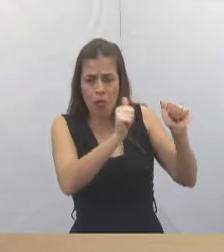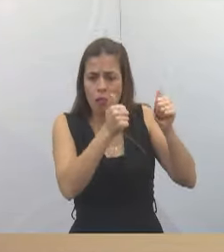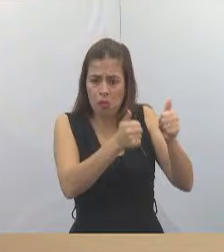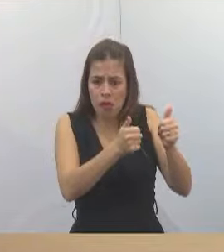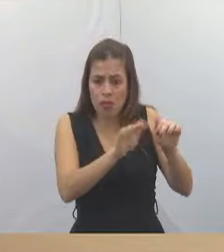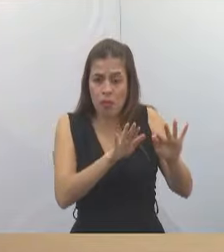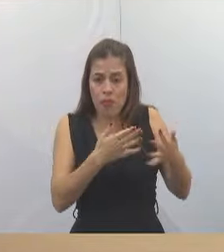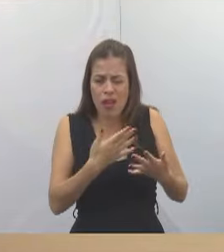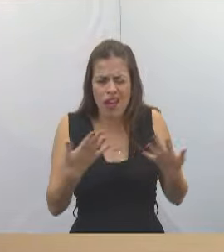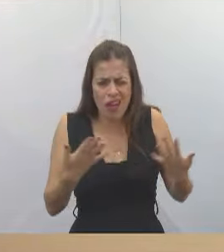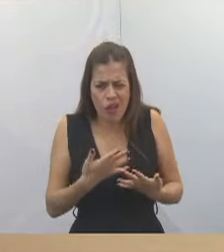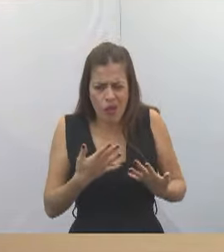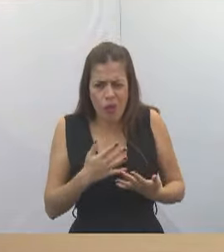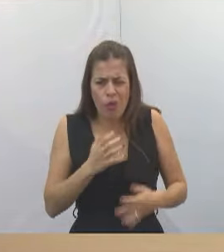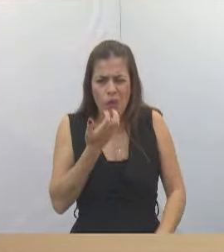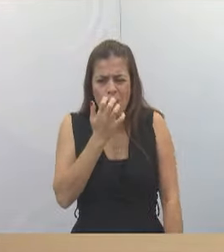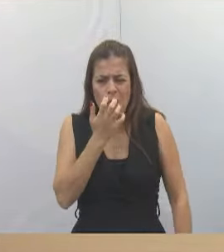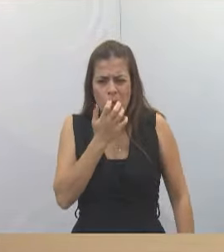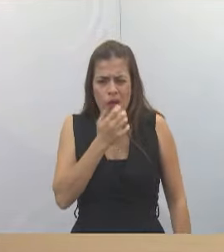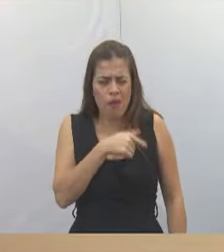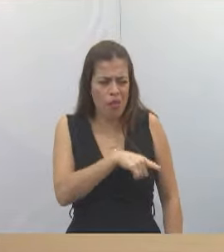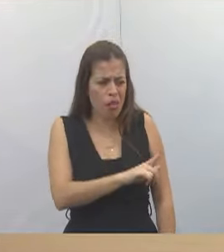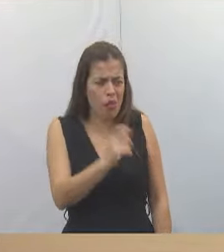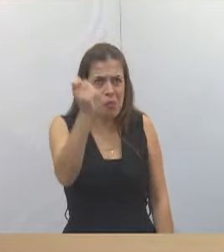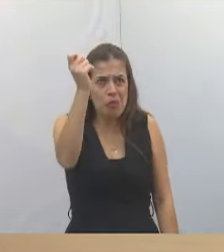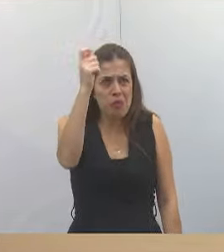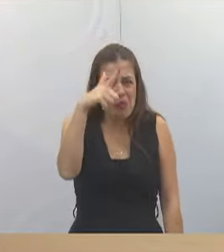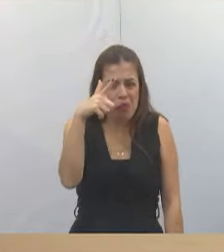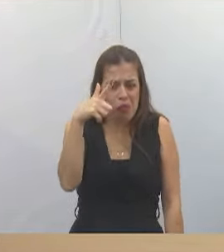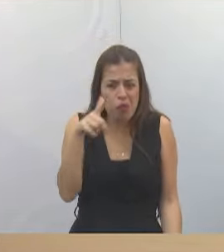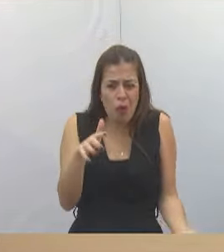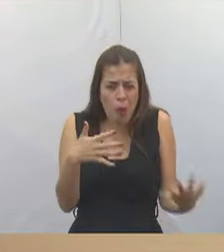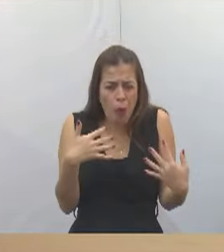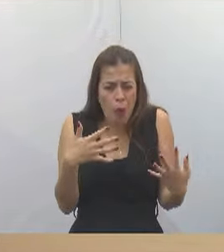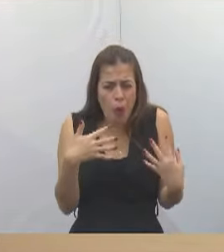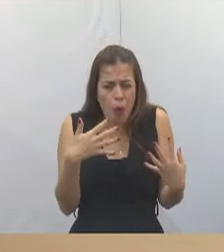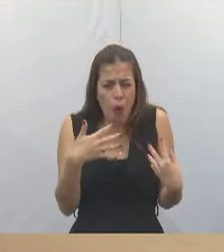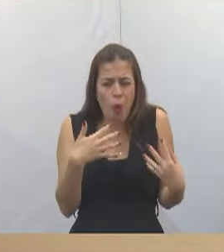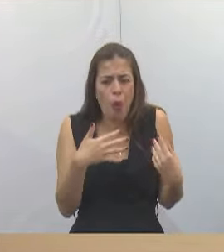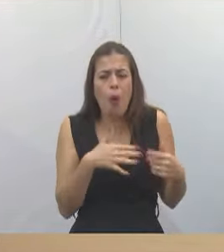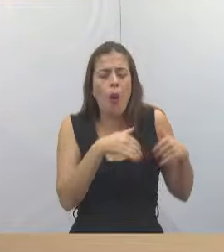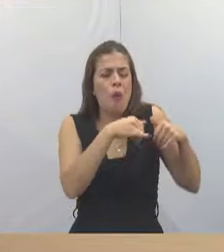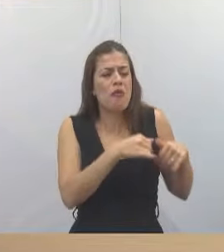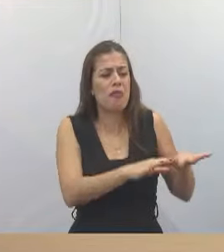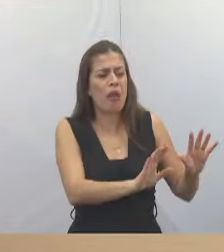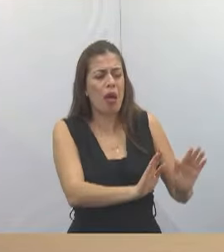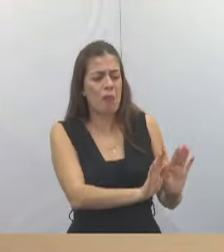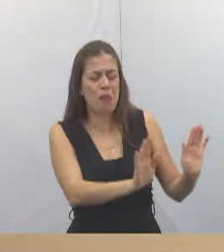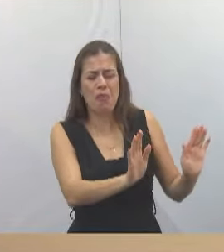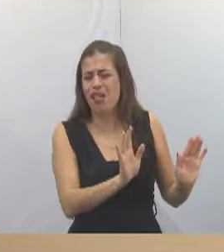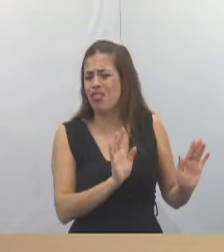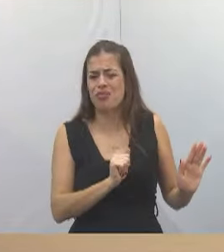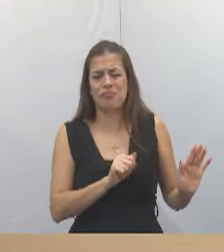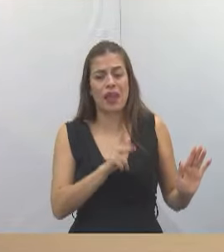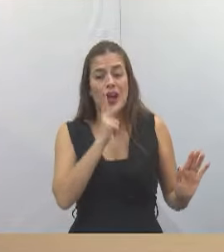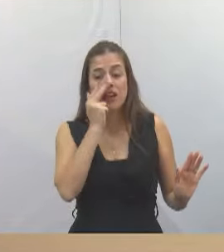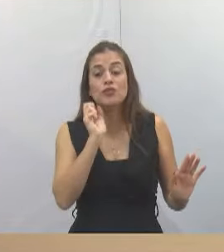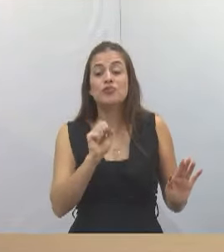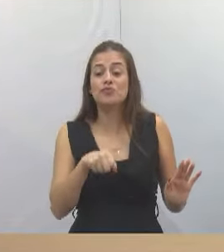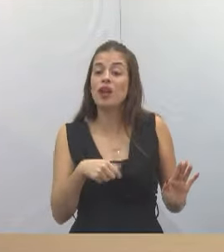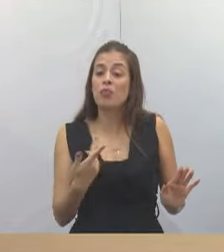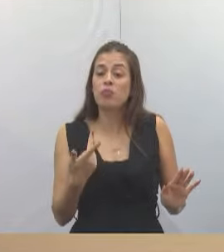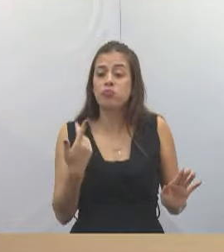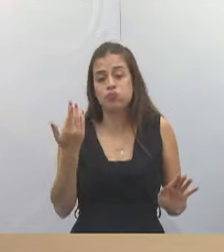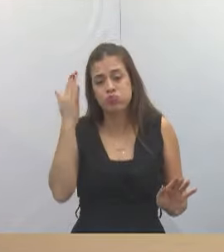animal ficar estarrecendo lá, fritando, às vezes, num sol quente, acho que deveria valer o